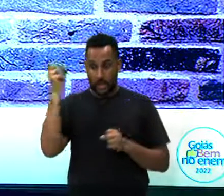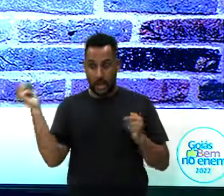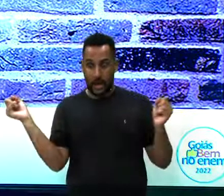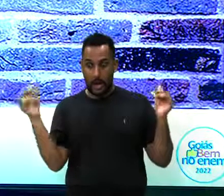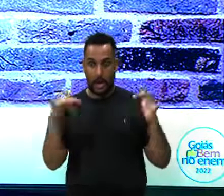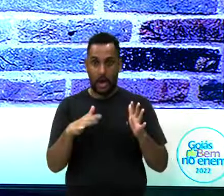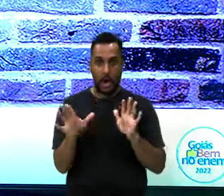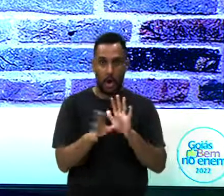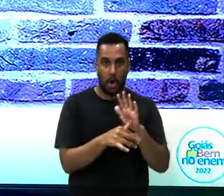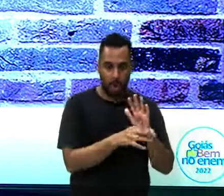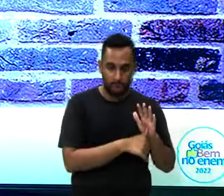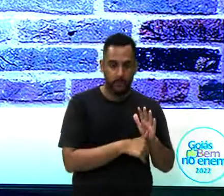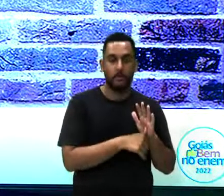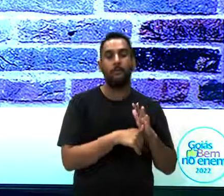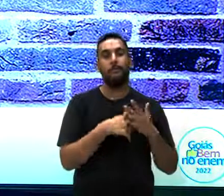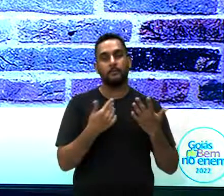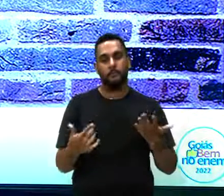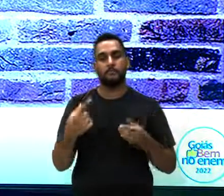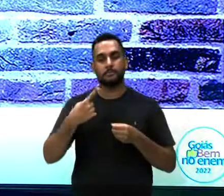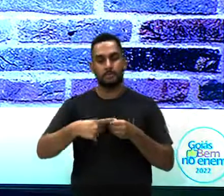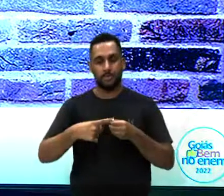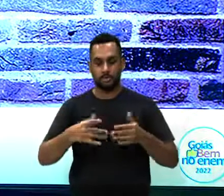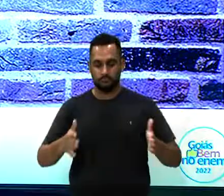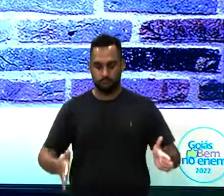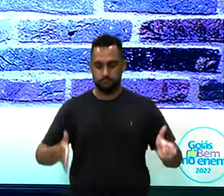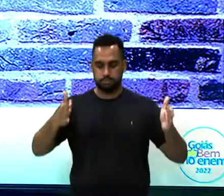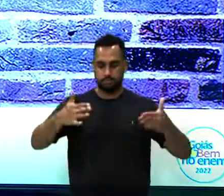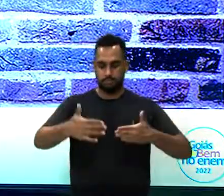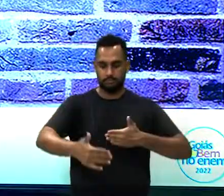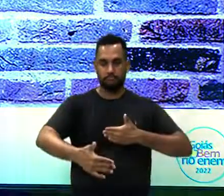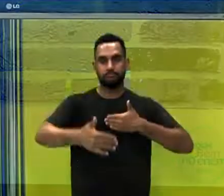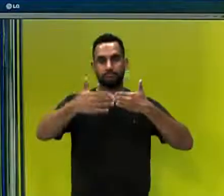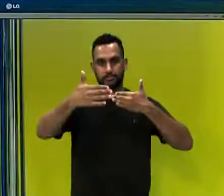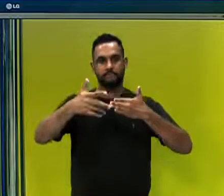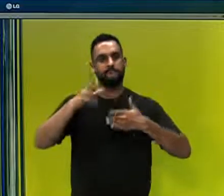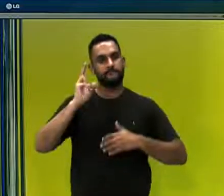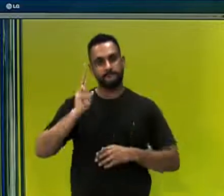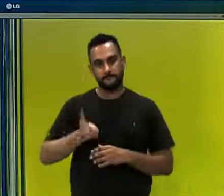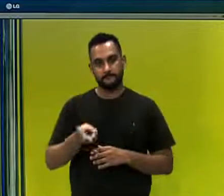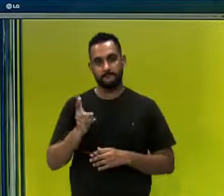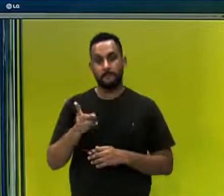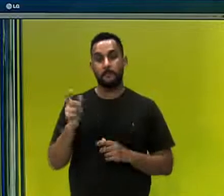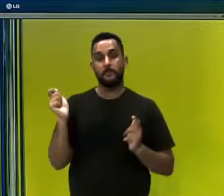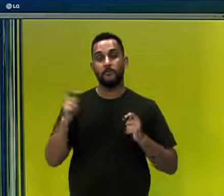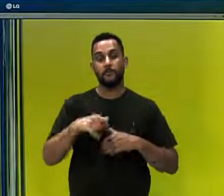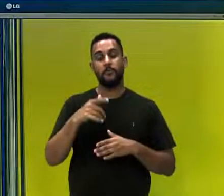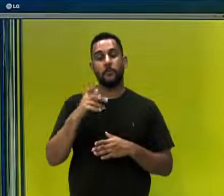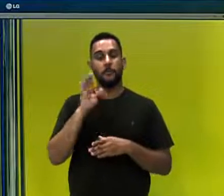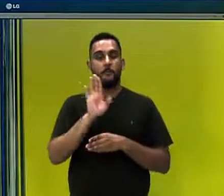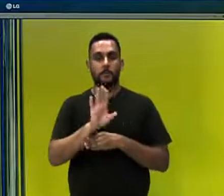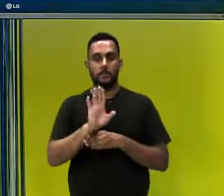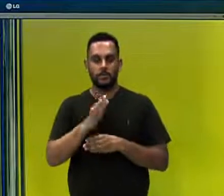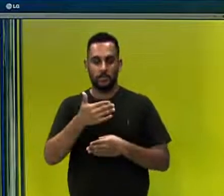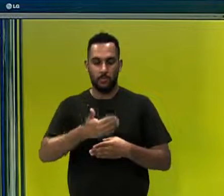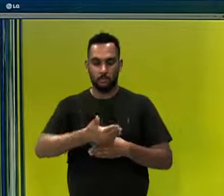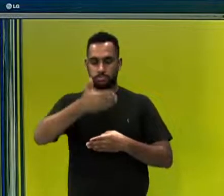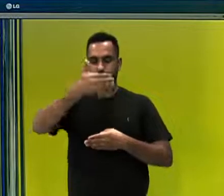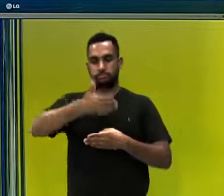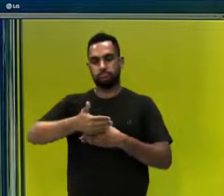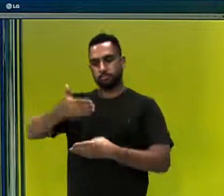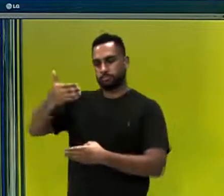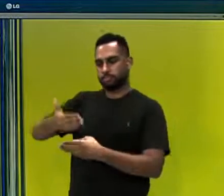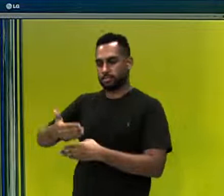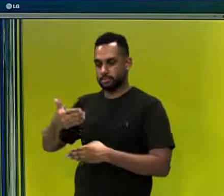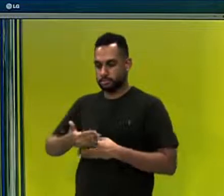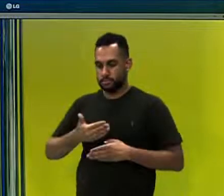sim, frequentes, elas fazem a cidade murada, cercada, tá? Para ter uma proteção, para dificultar